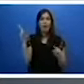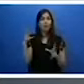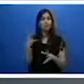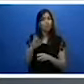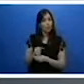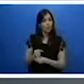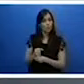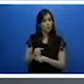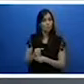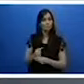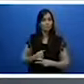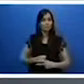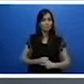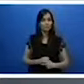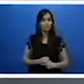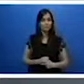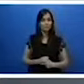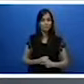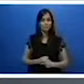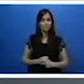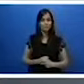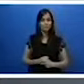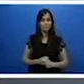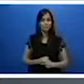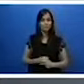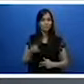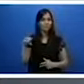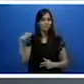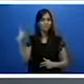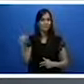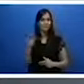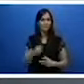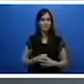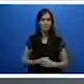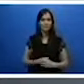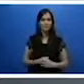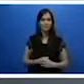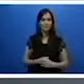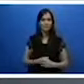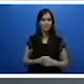soma, tá bom? Vamos para a próxima.